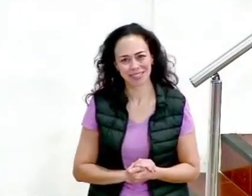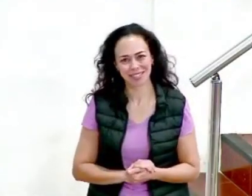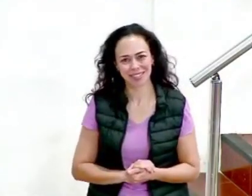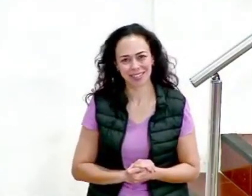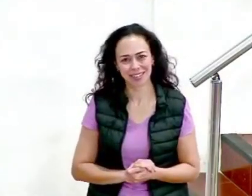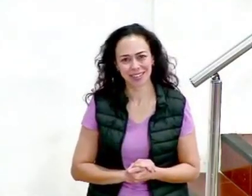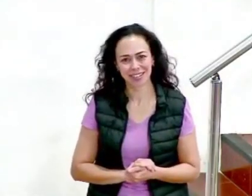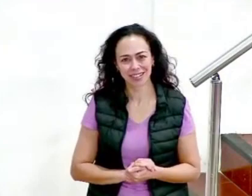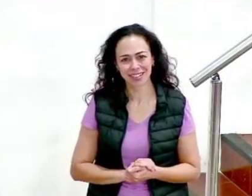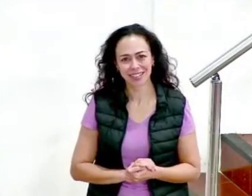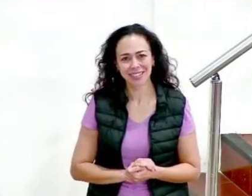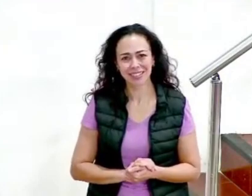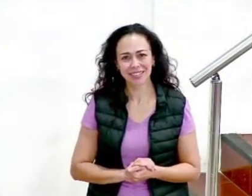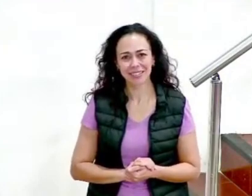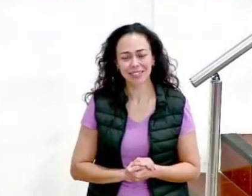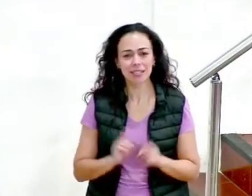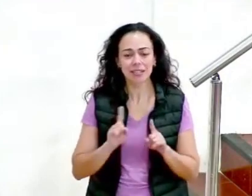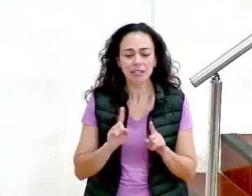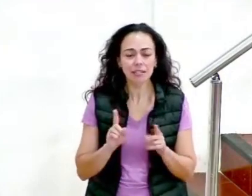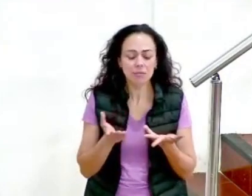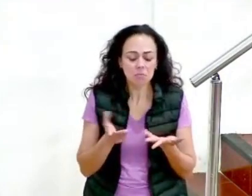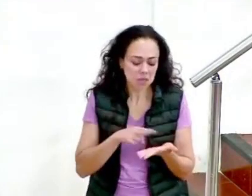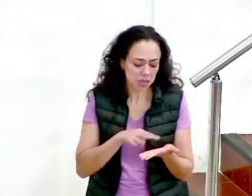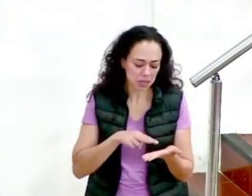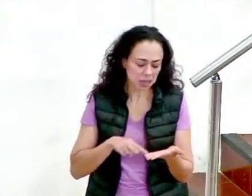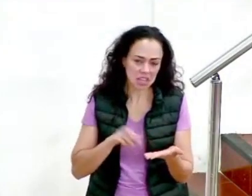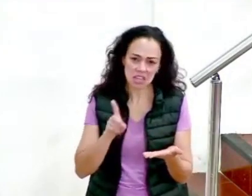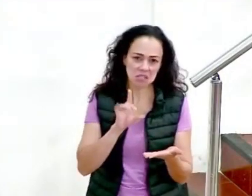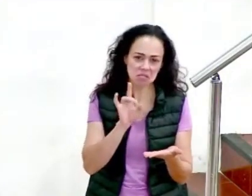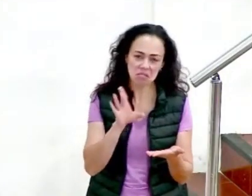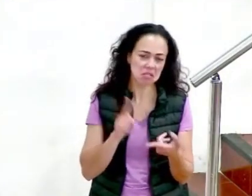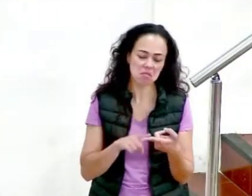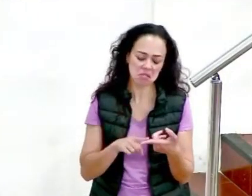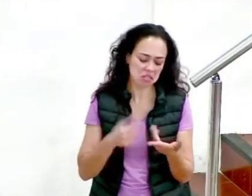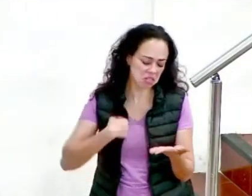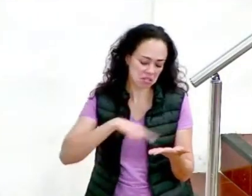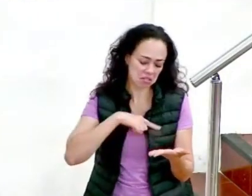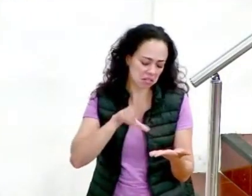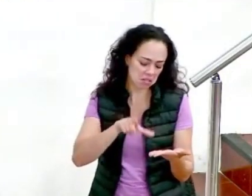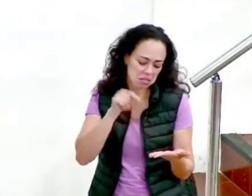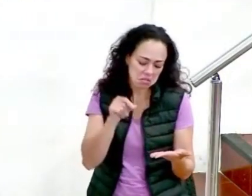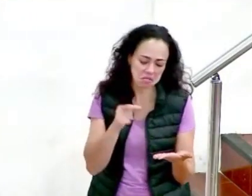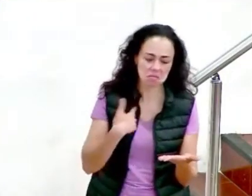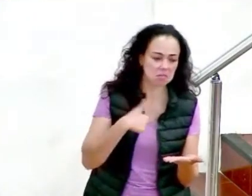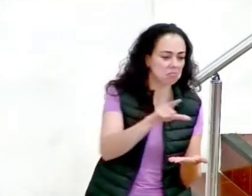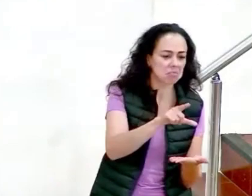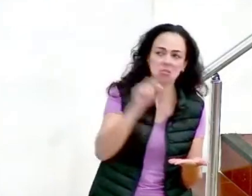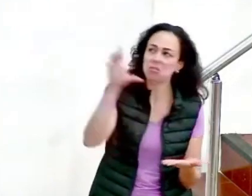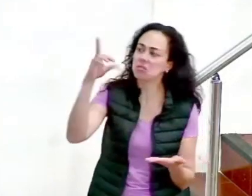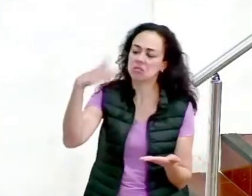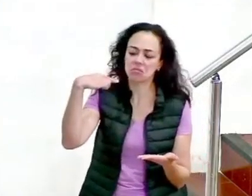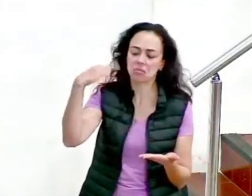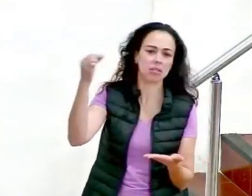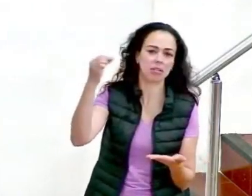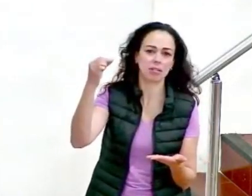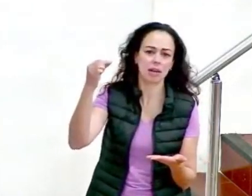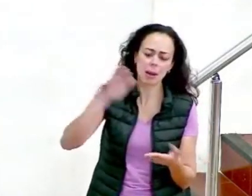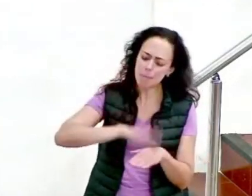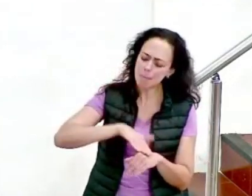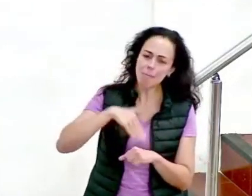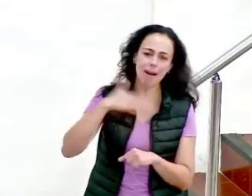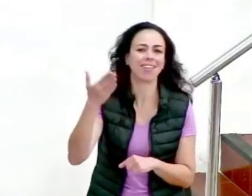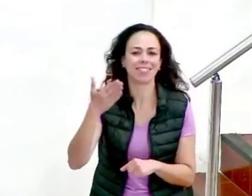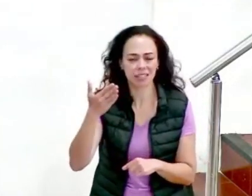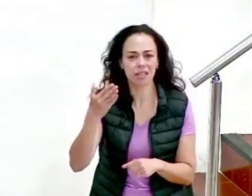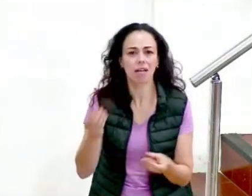Esse texto não só fala da nossa escolha, ou da escolha de Deus por nós, mas fala da forma como